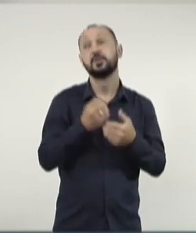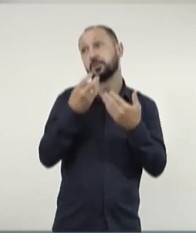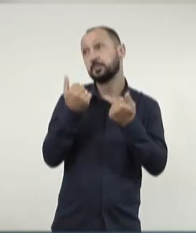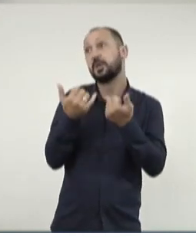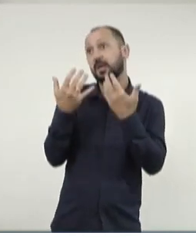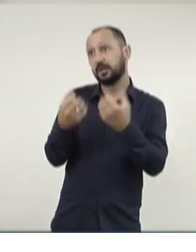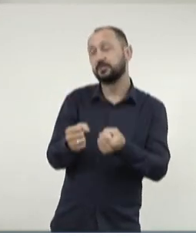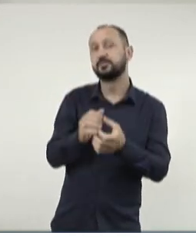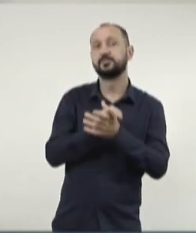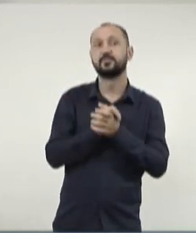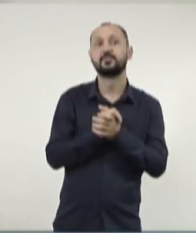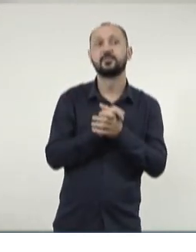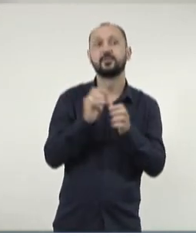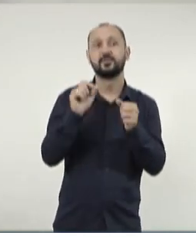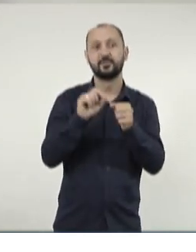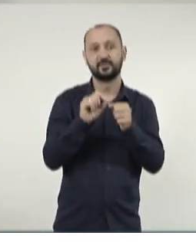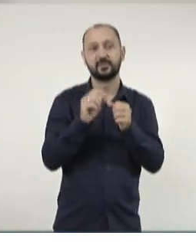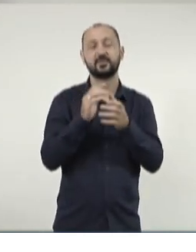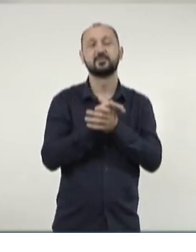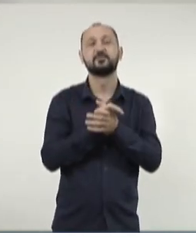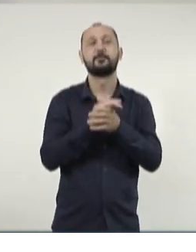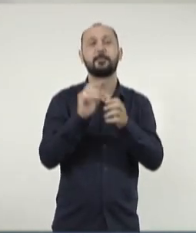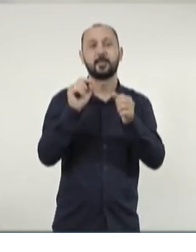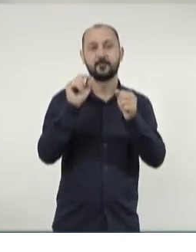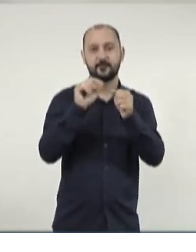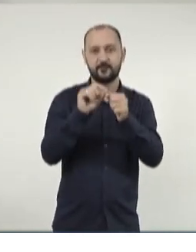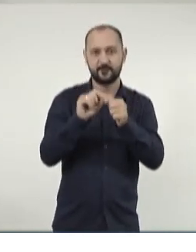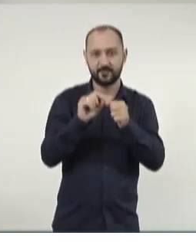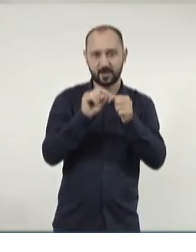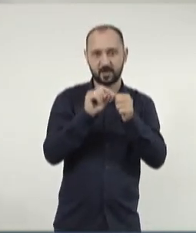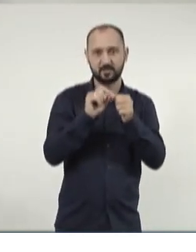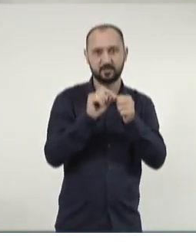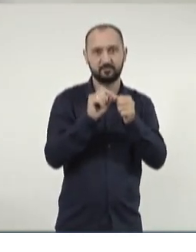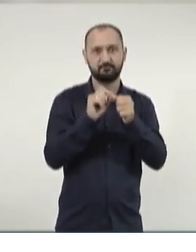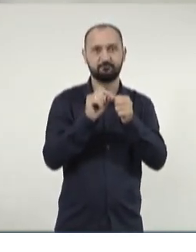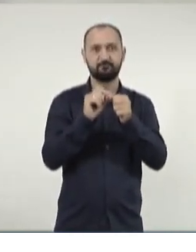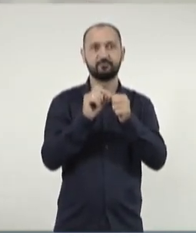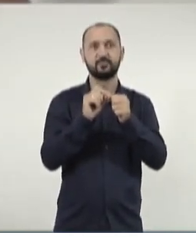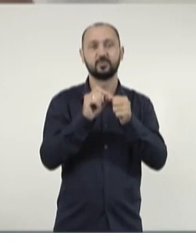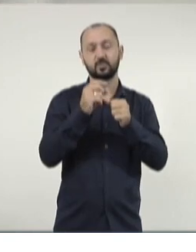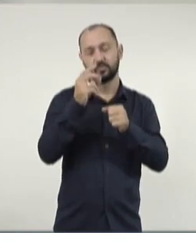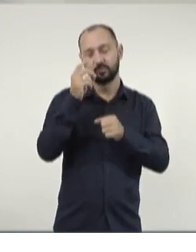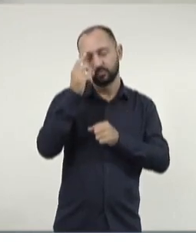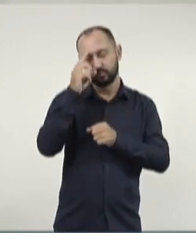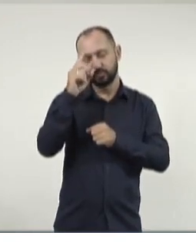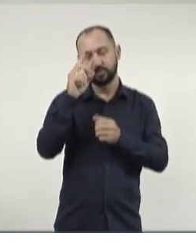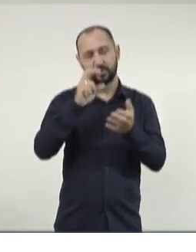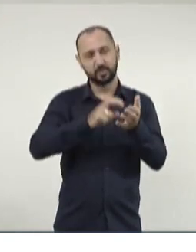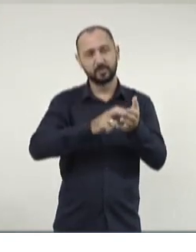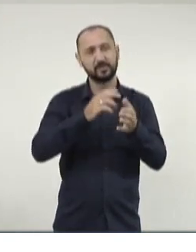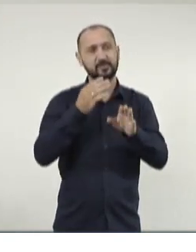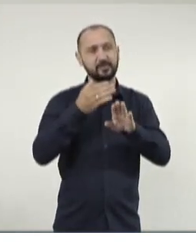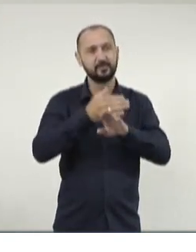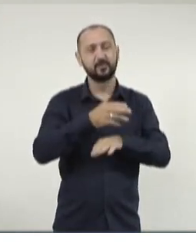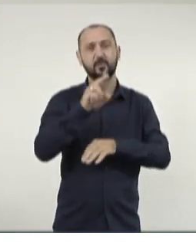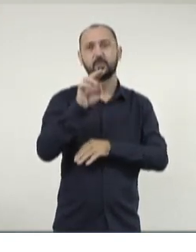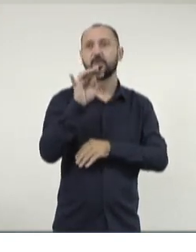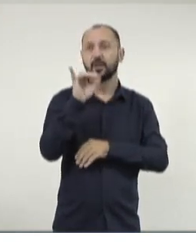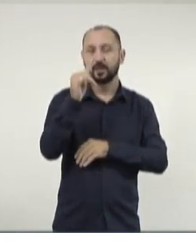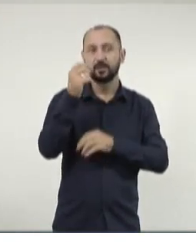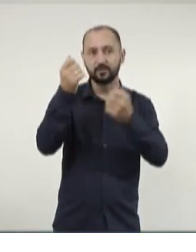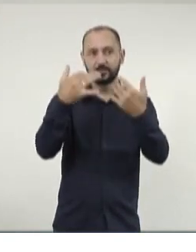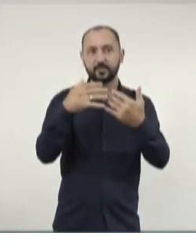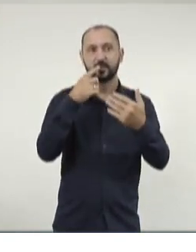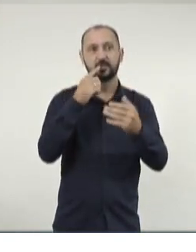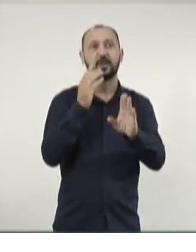doutor, faz. Aí ele fez, e aí, no outro dia cedo, ele foi lá na UTI. Vanessa,